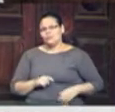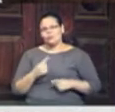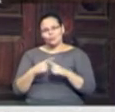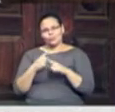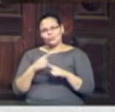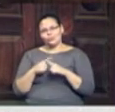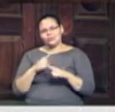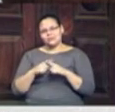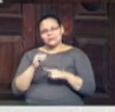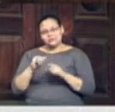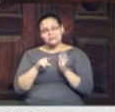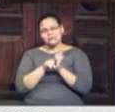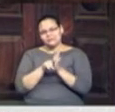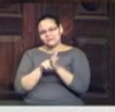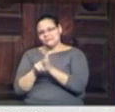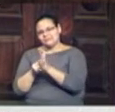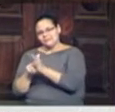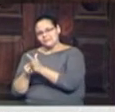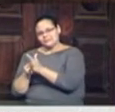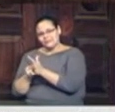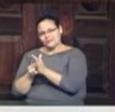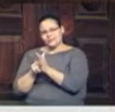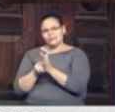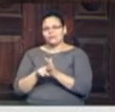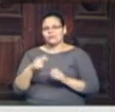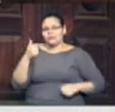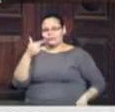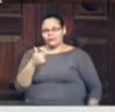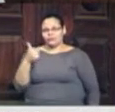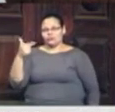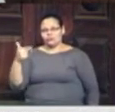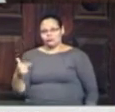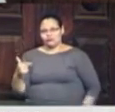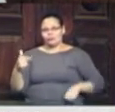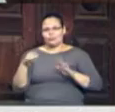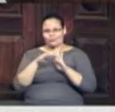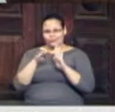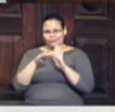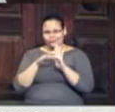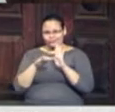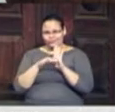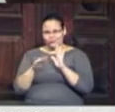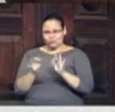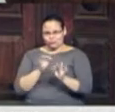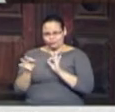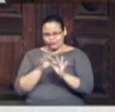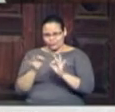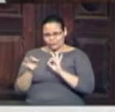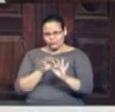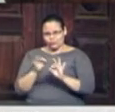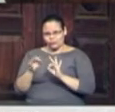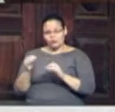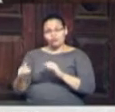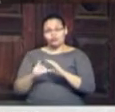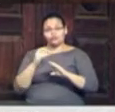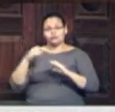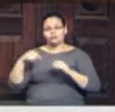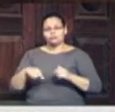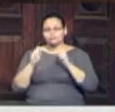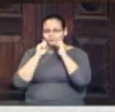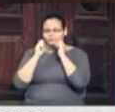Porque se examinarmos os 22 projetos, né, que chegaram a essa